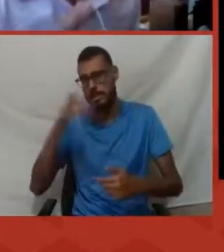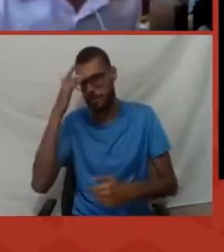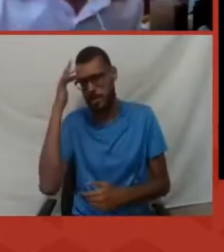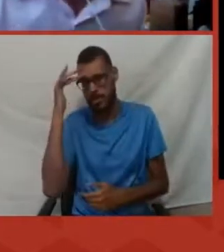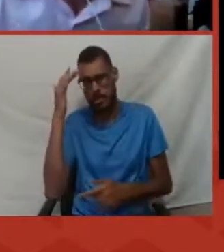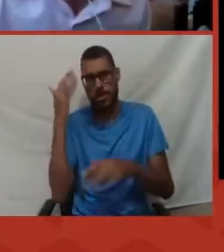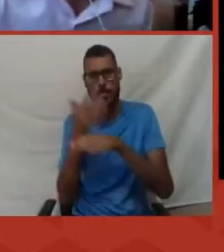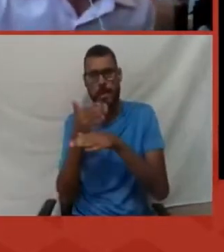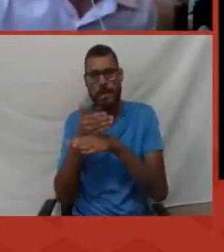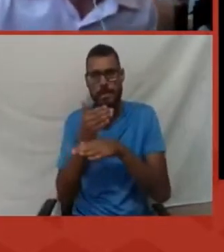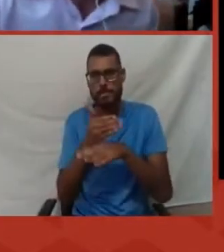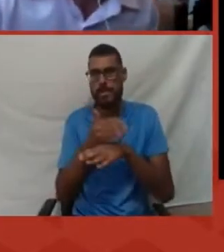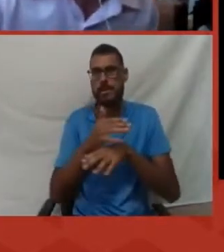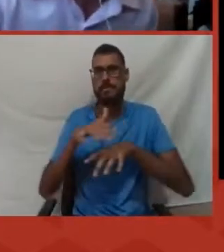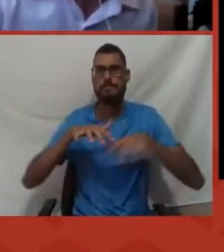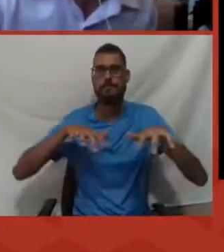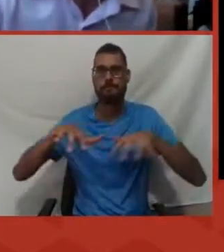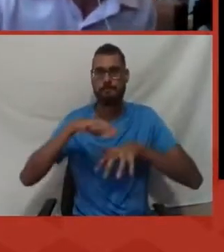né? Essa é a ideia.